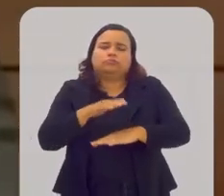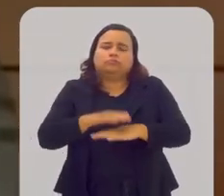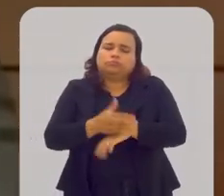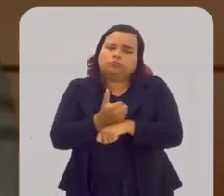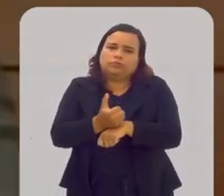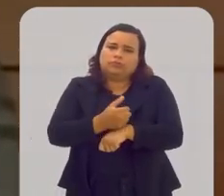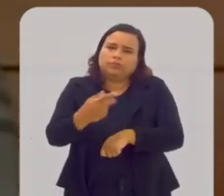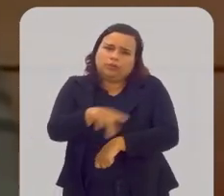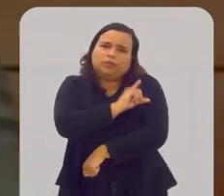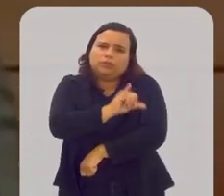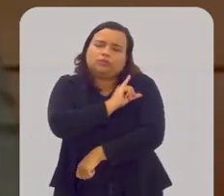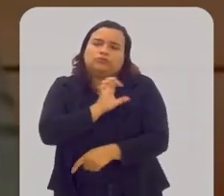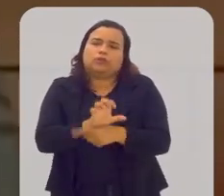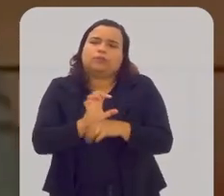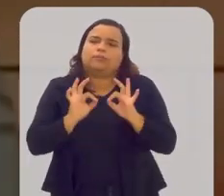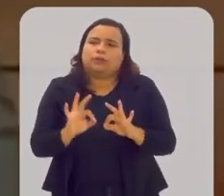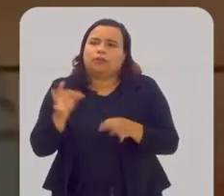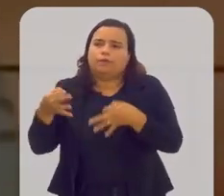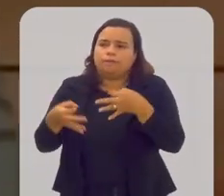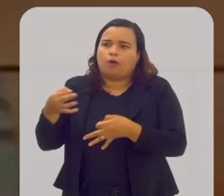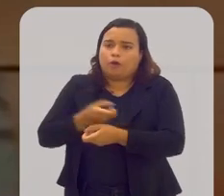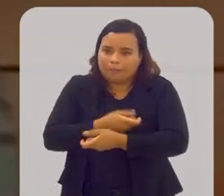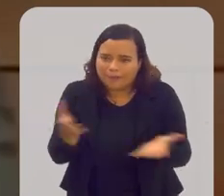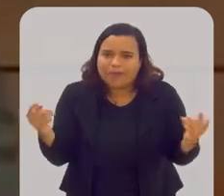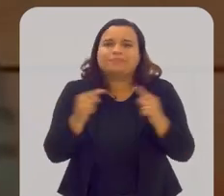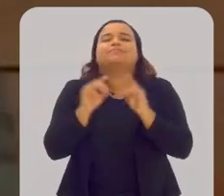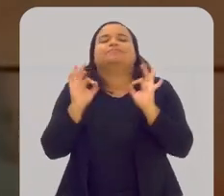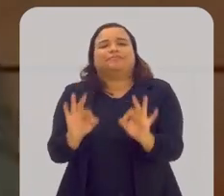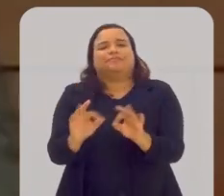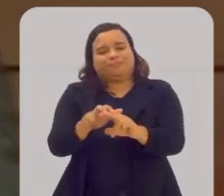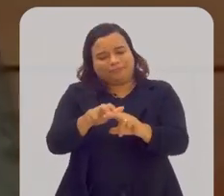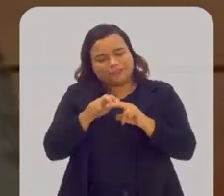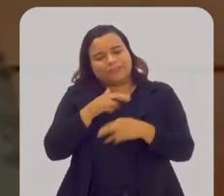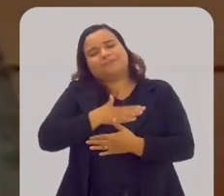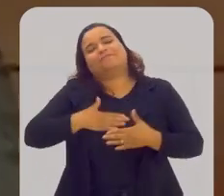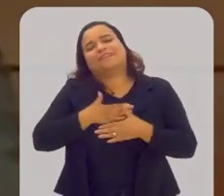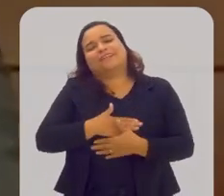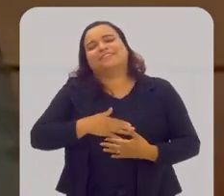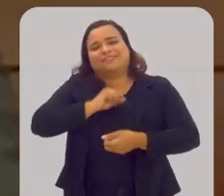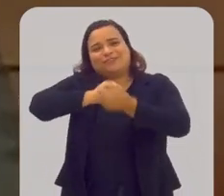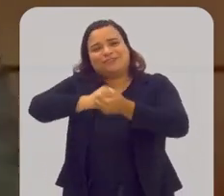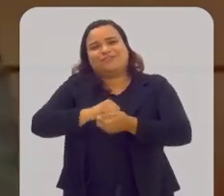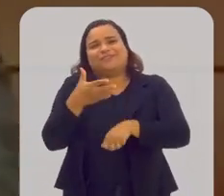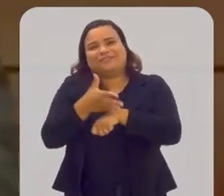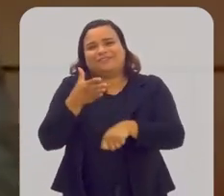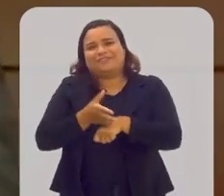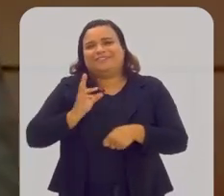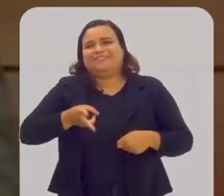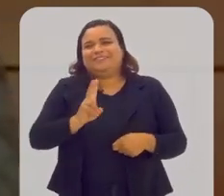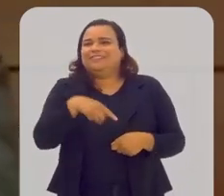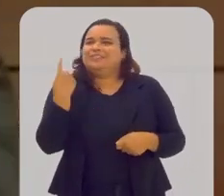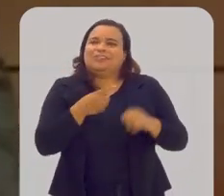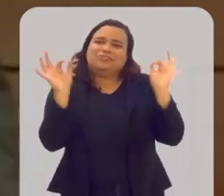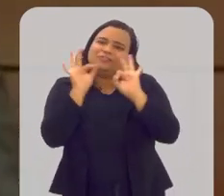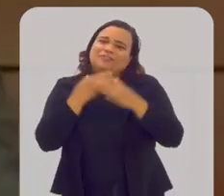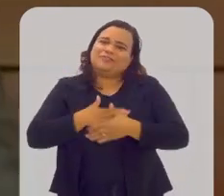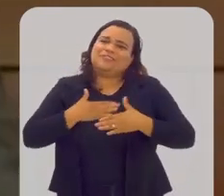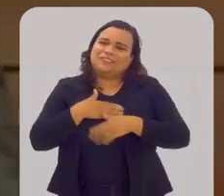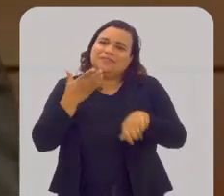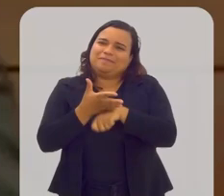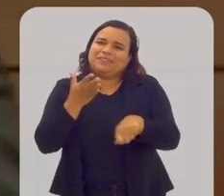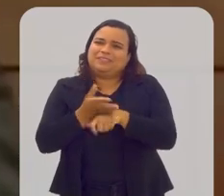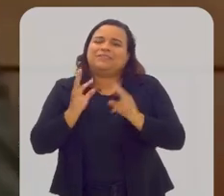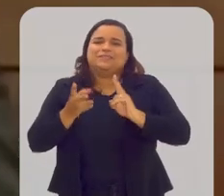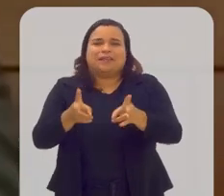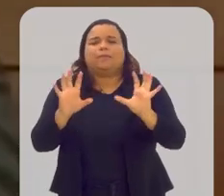esse profissional qualificado também no Estado do Rio de Janeiro. Eu acho que o Fórum promove isso, por isso que é um grande prazer a gente fazer parte. O Conselho Regional de